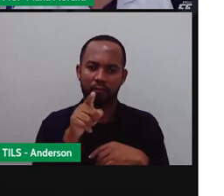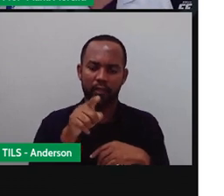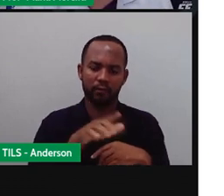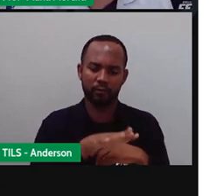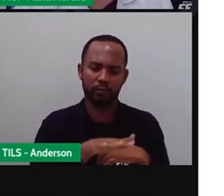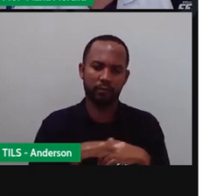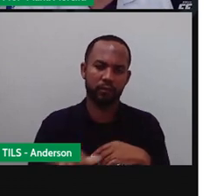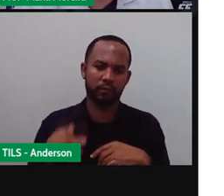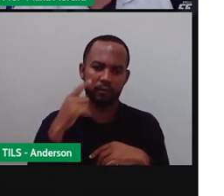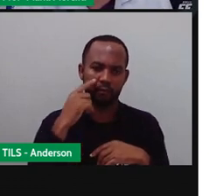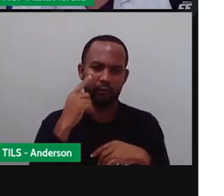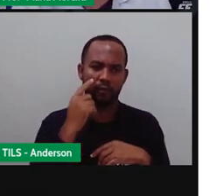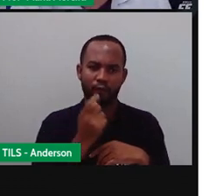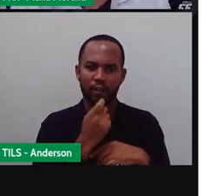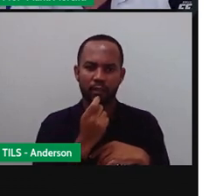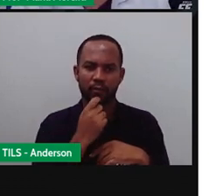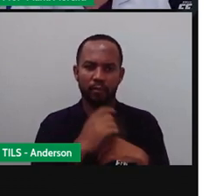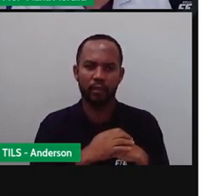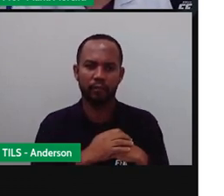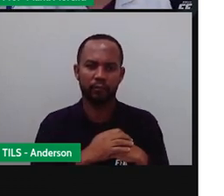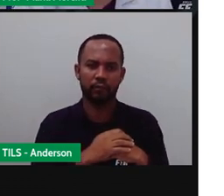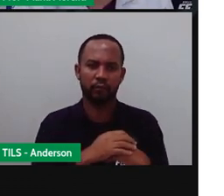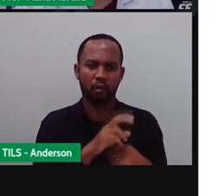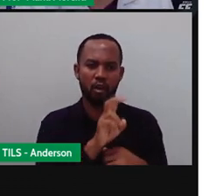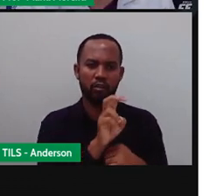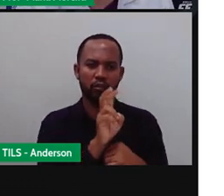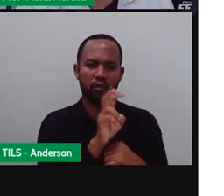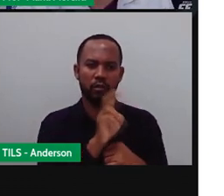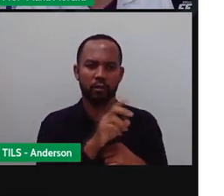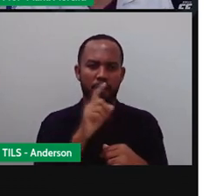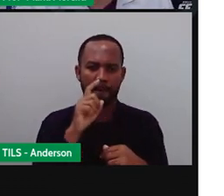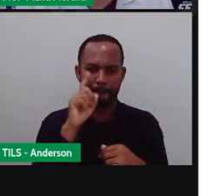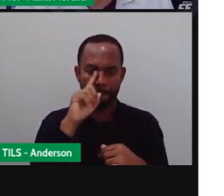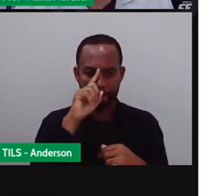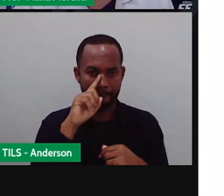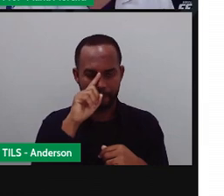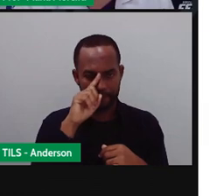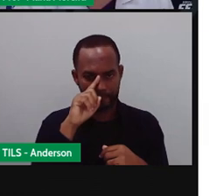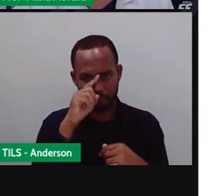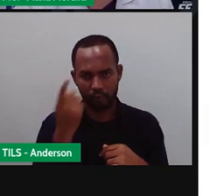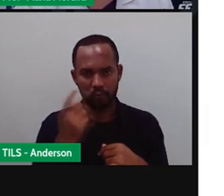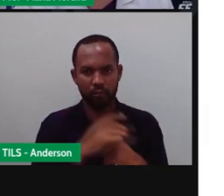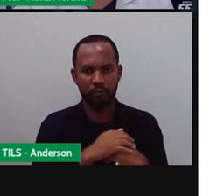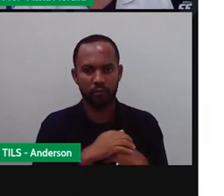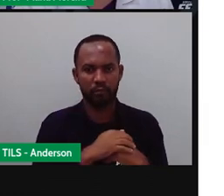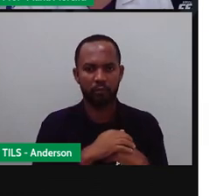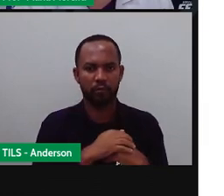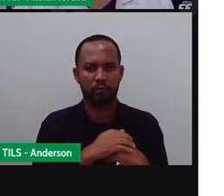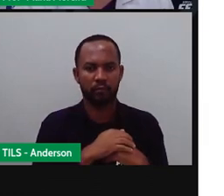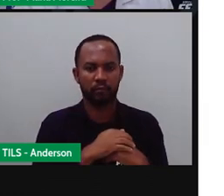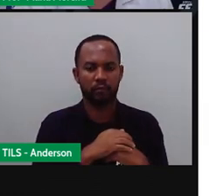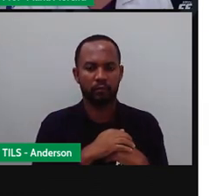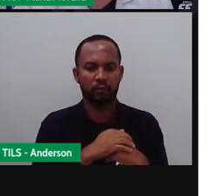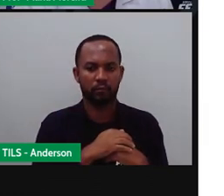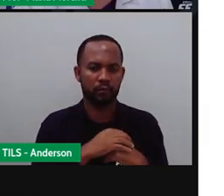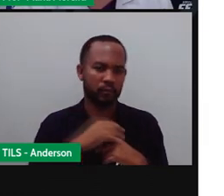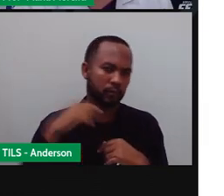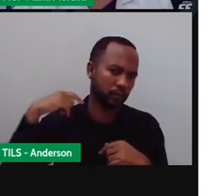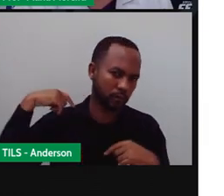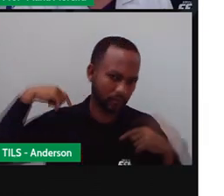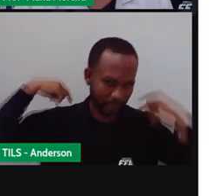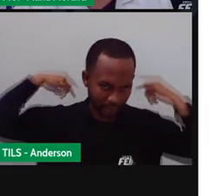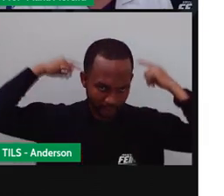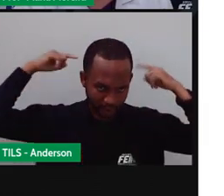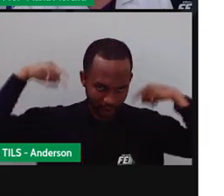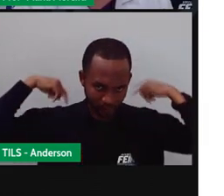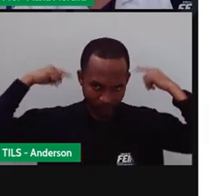animal invertebrado, o escorpião, que é um animal perigoso e que é invertebrado também, né? O caracol aqui, né, que tem